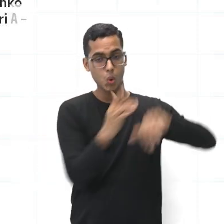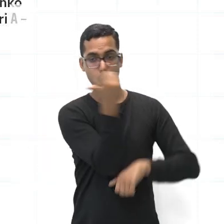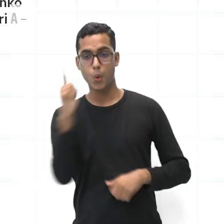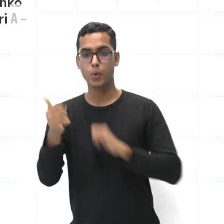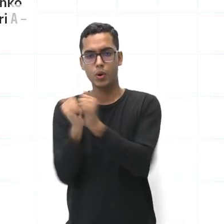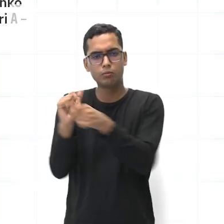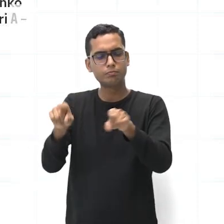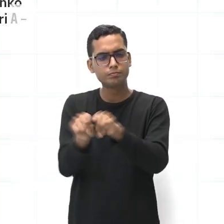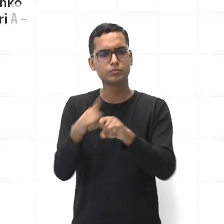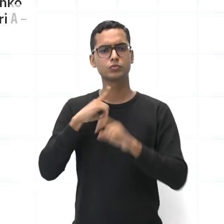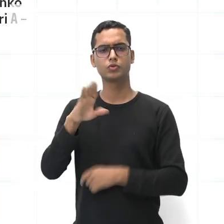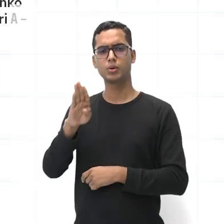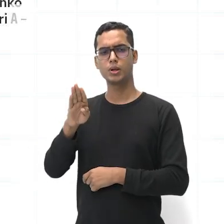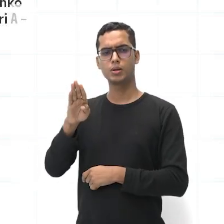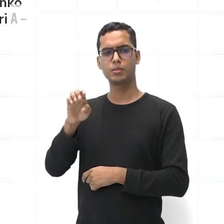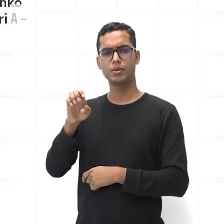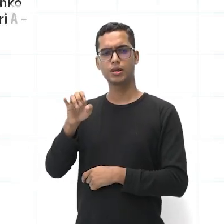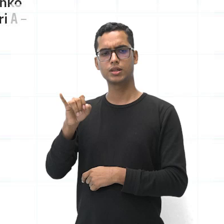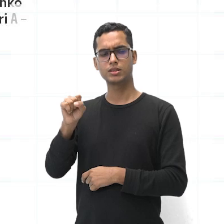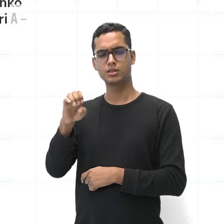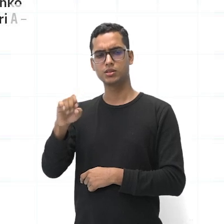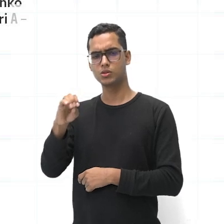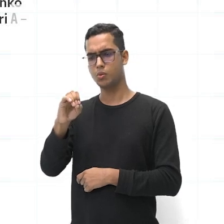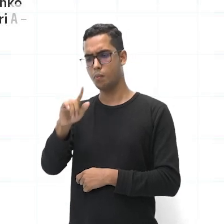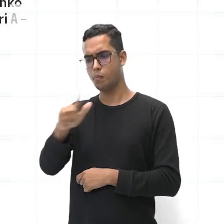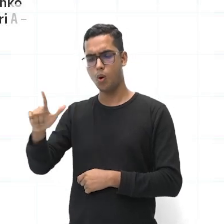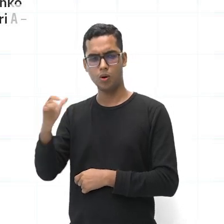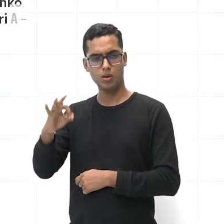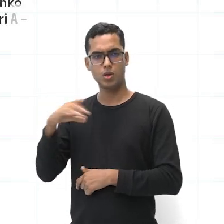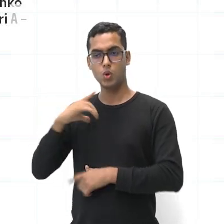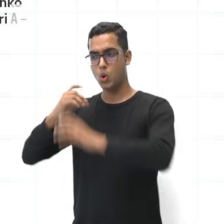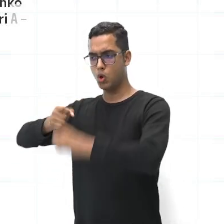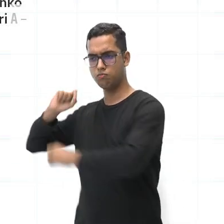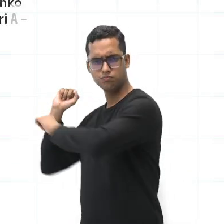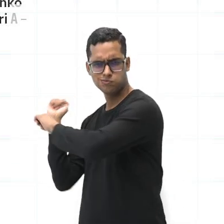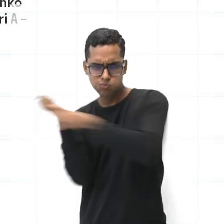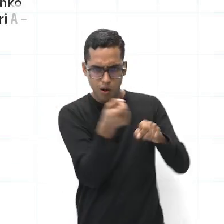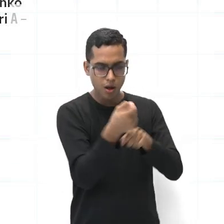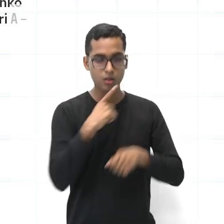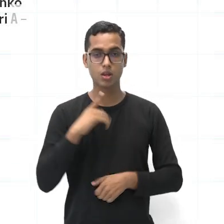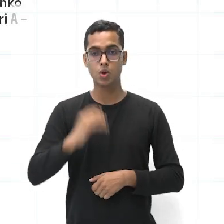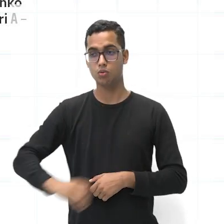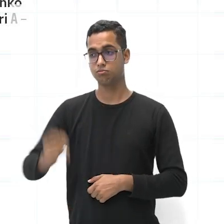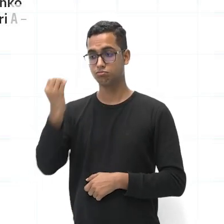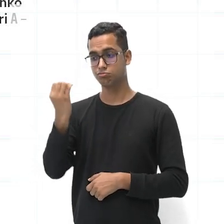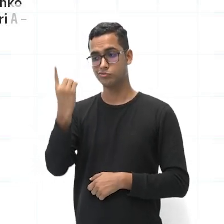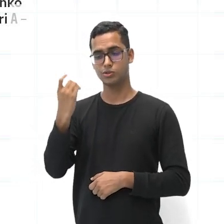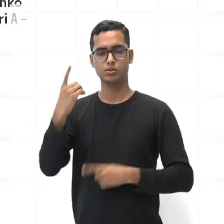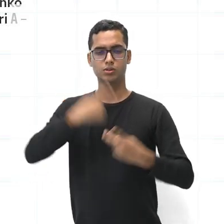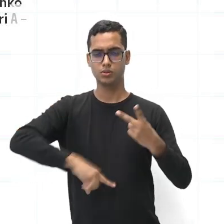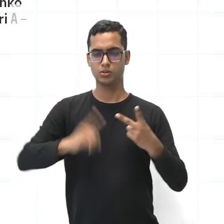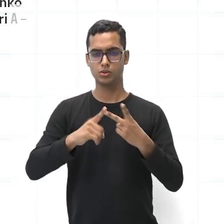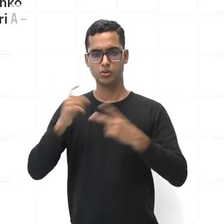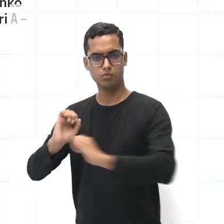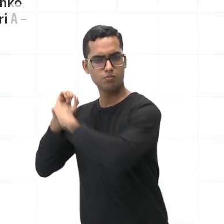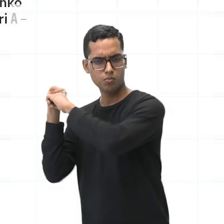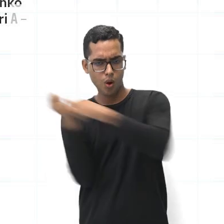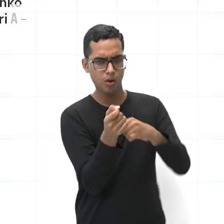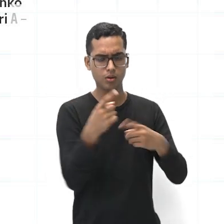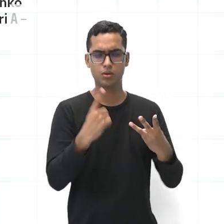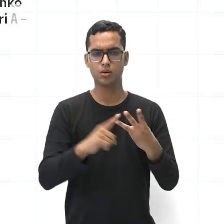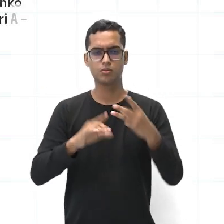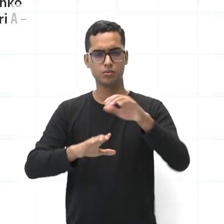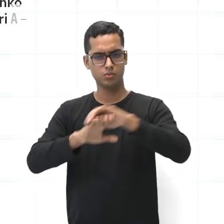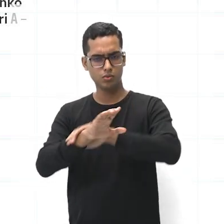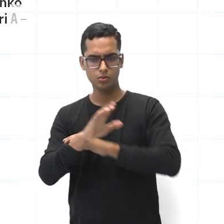ou baseball, né, que é um esporte coletivo praticado com uma bola, um taco e alguns outros implementos, né? Esse termo